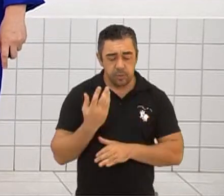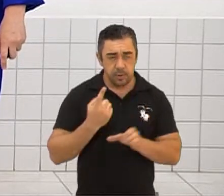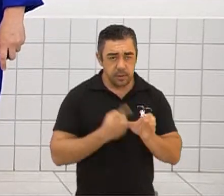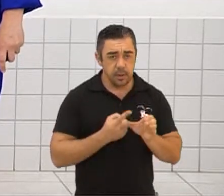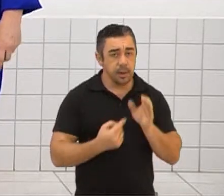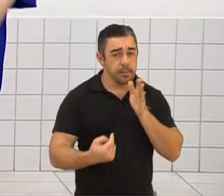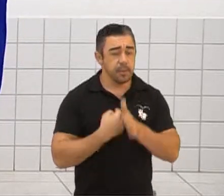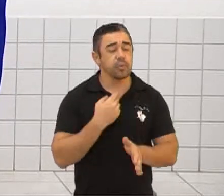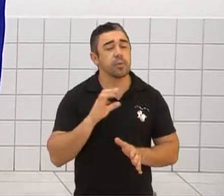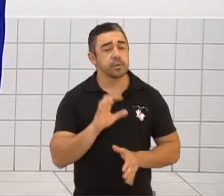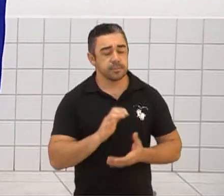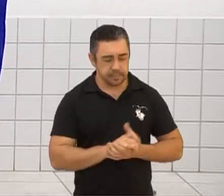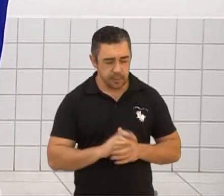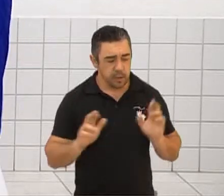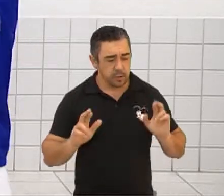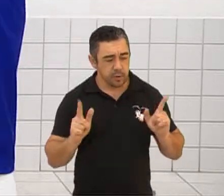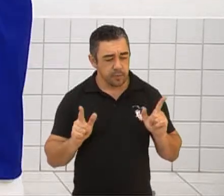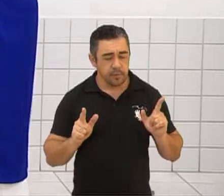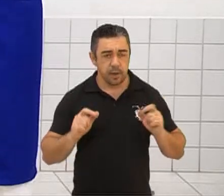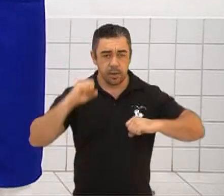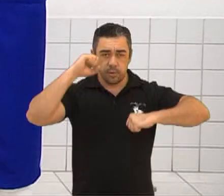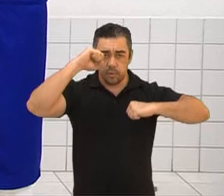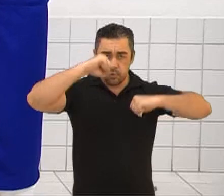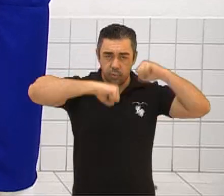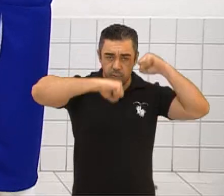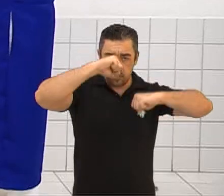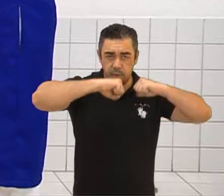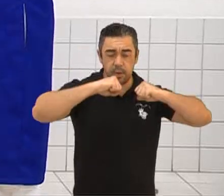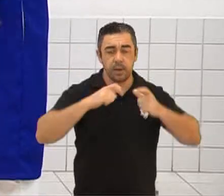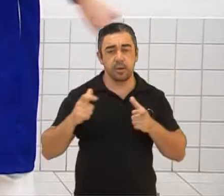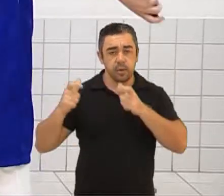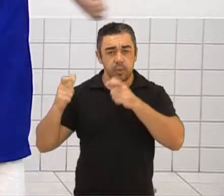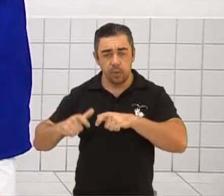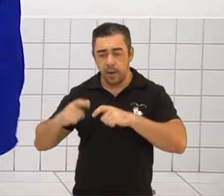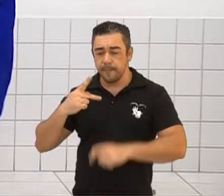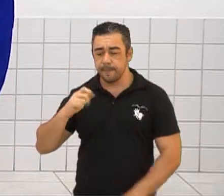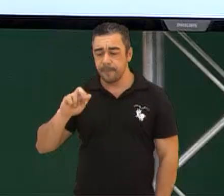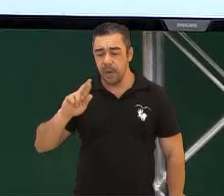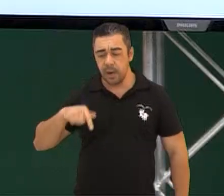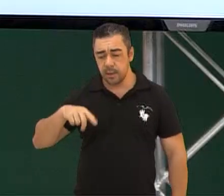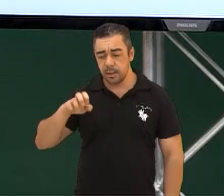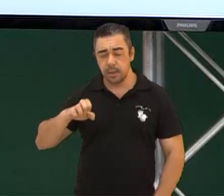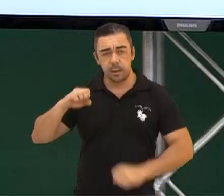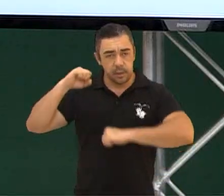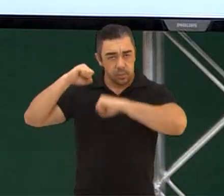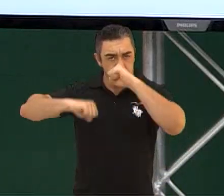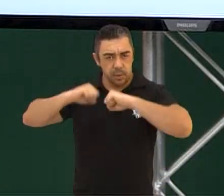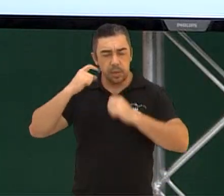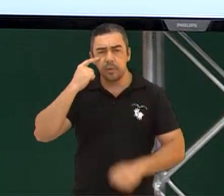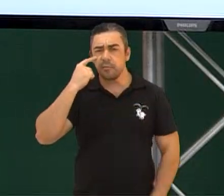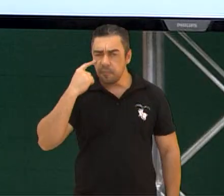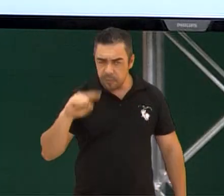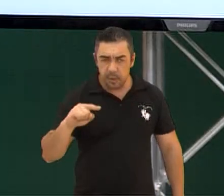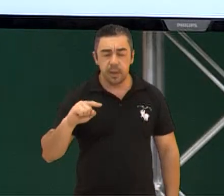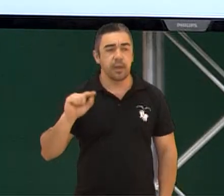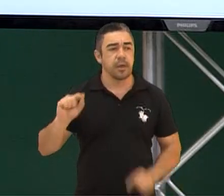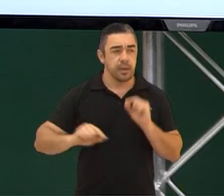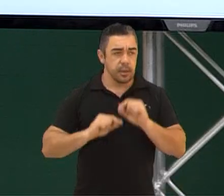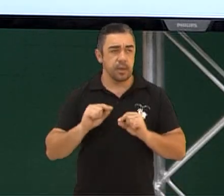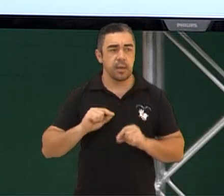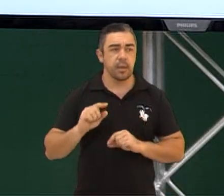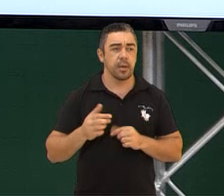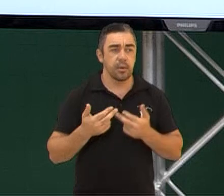uma pergunta seguinte: qual é a diferença entre indústria e parque industrial? É importante, olha, interessante a gente verificar. A gente ouve falar, então, na televisão a questão de